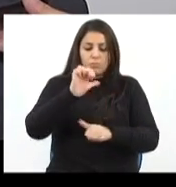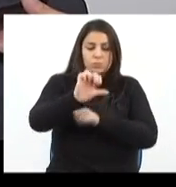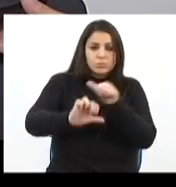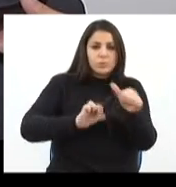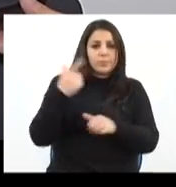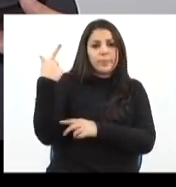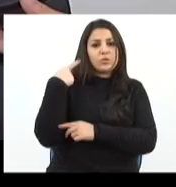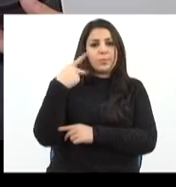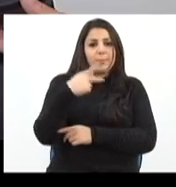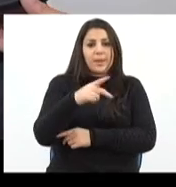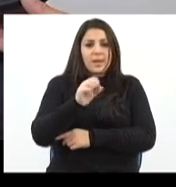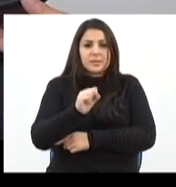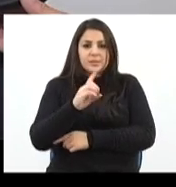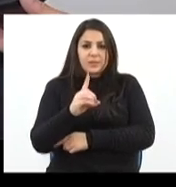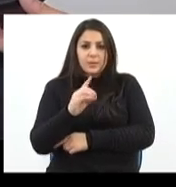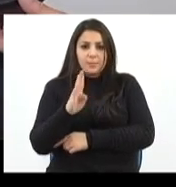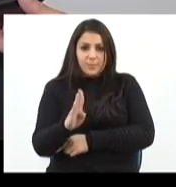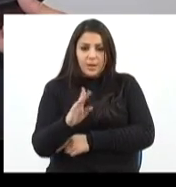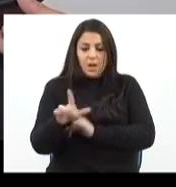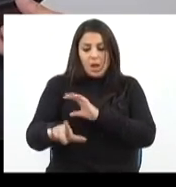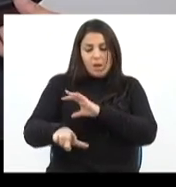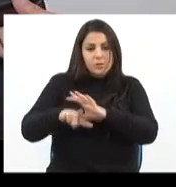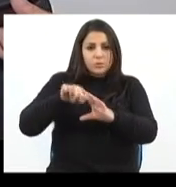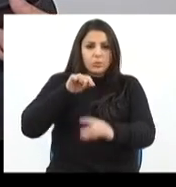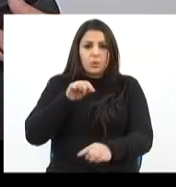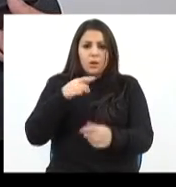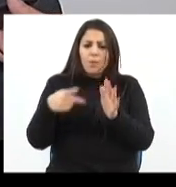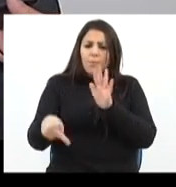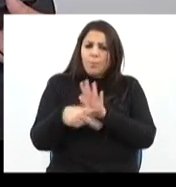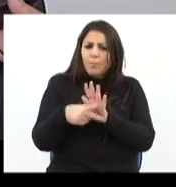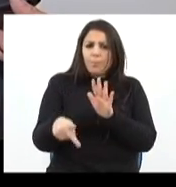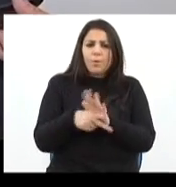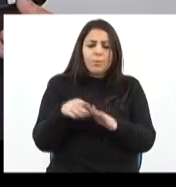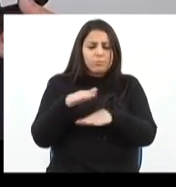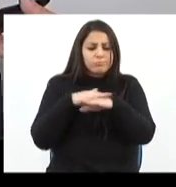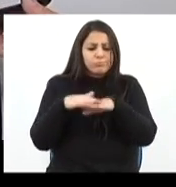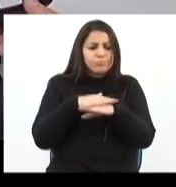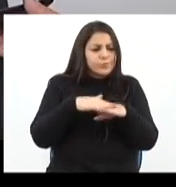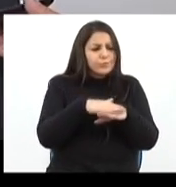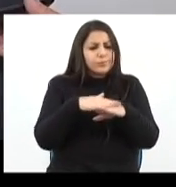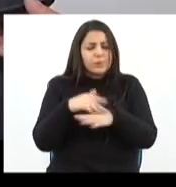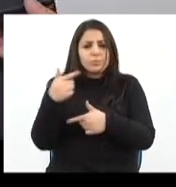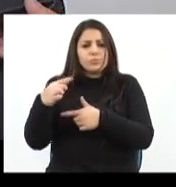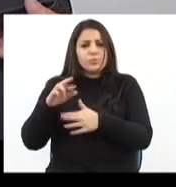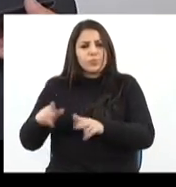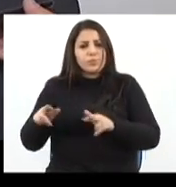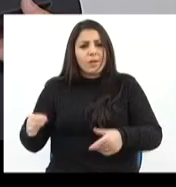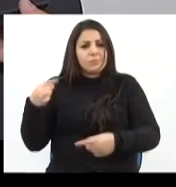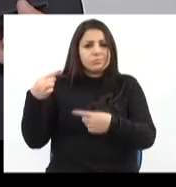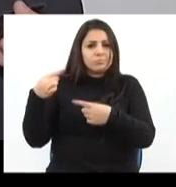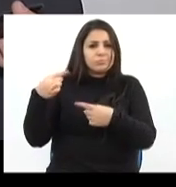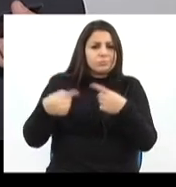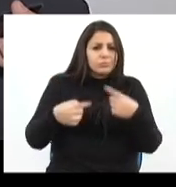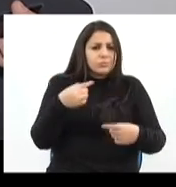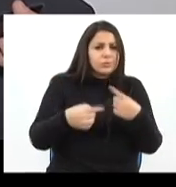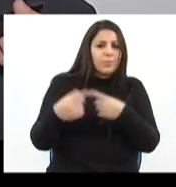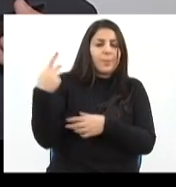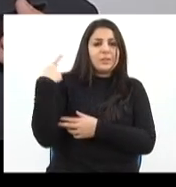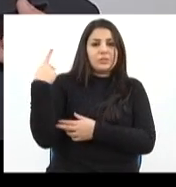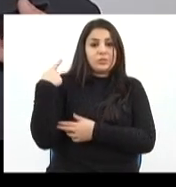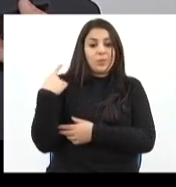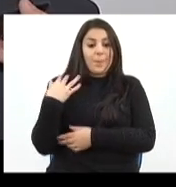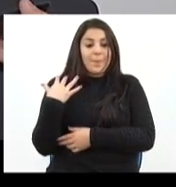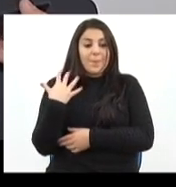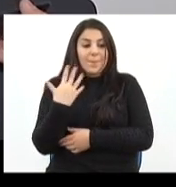PSDB, certo? A escolha se deu numa conversação de tantos outros partidos. Sabe que a gente se identifica